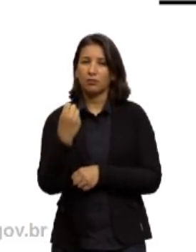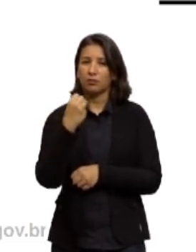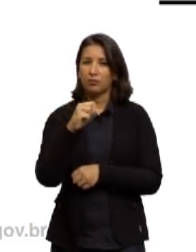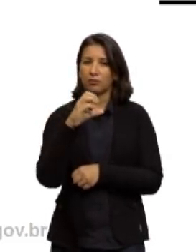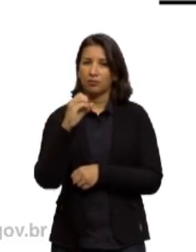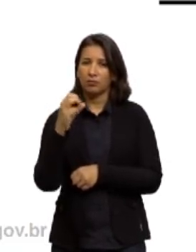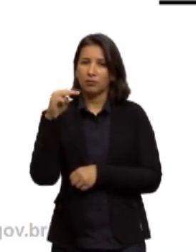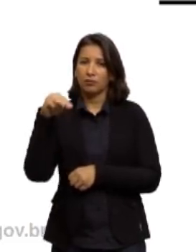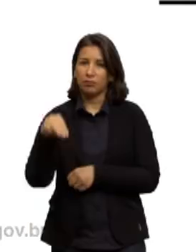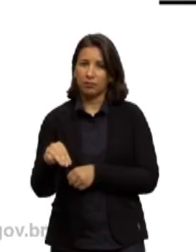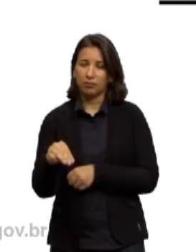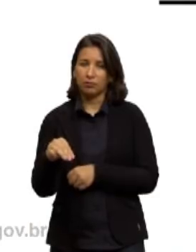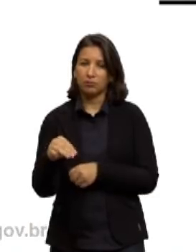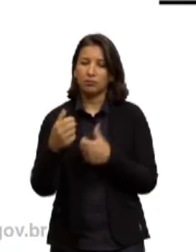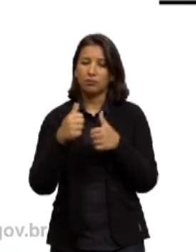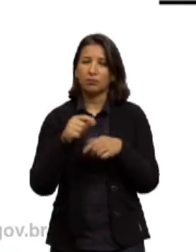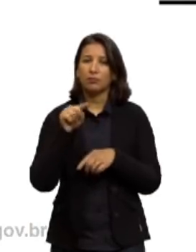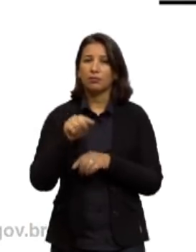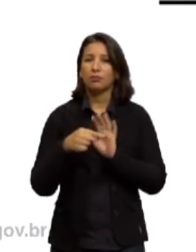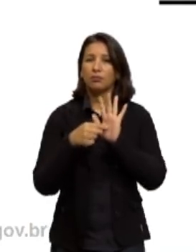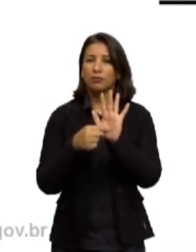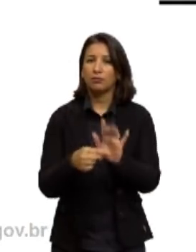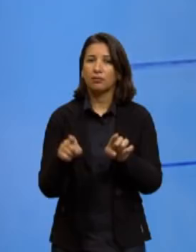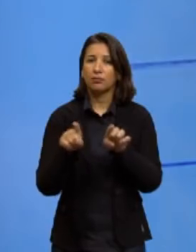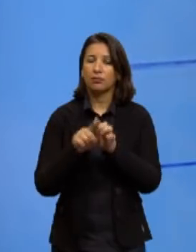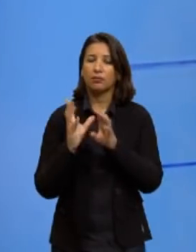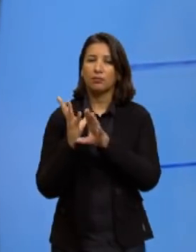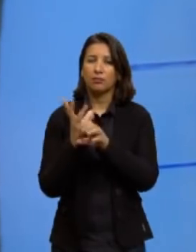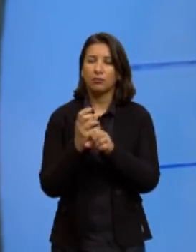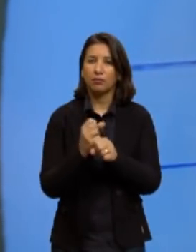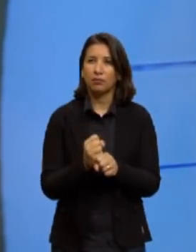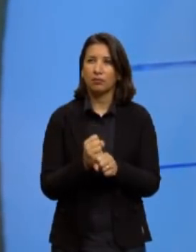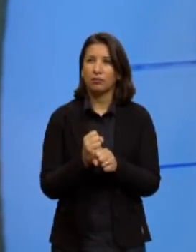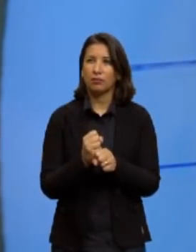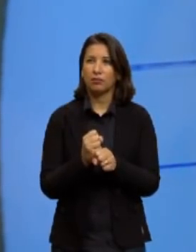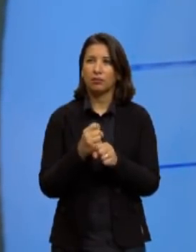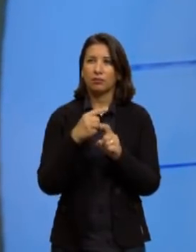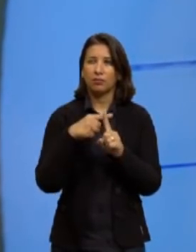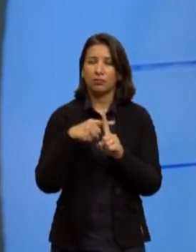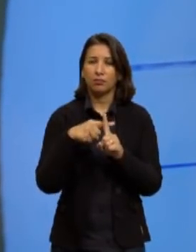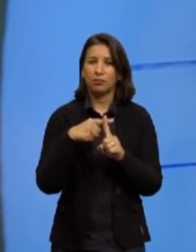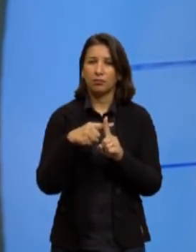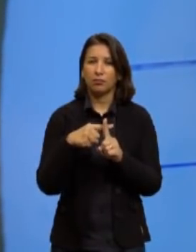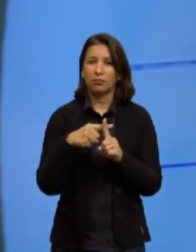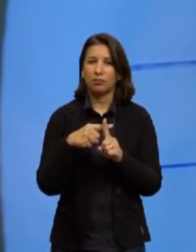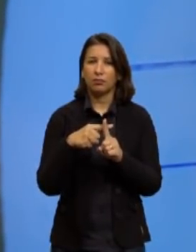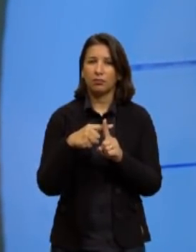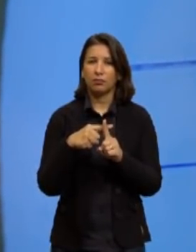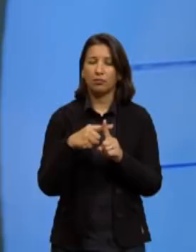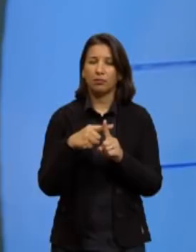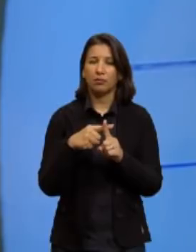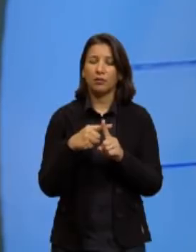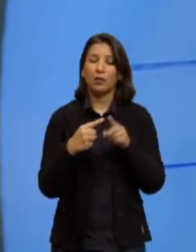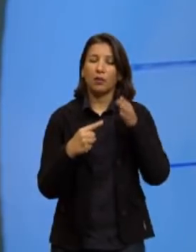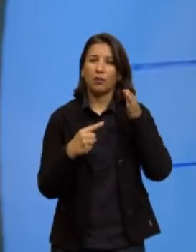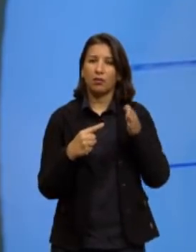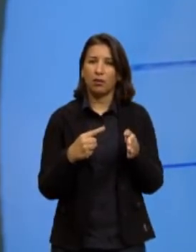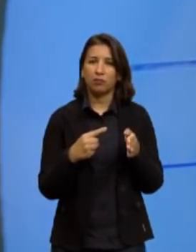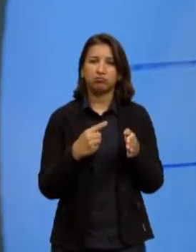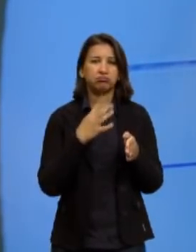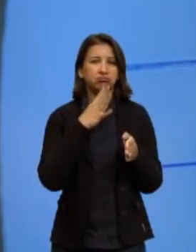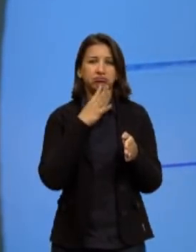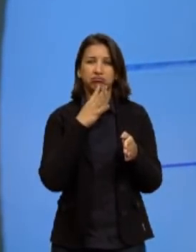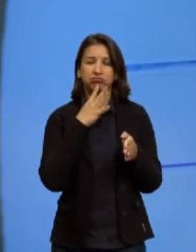aí está também aqui colocado que somando somando os lados que eu não conheço